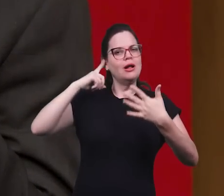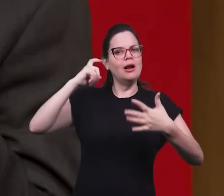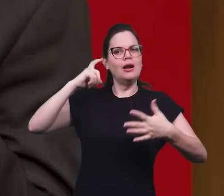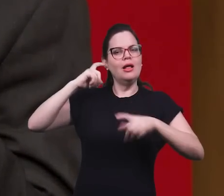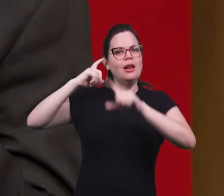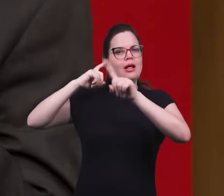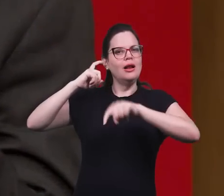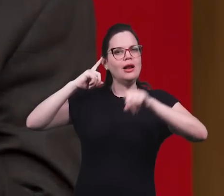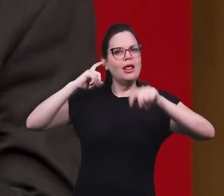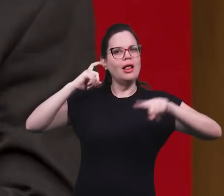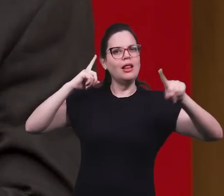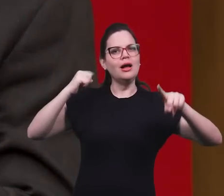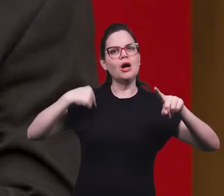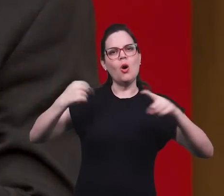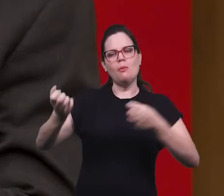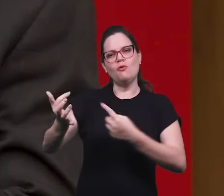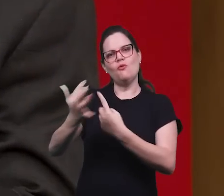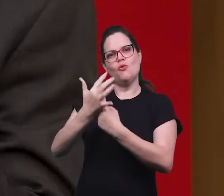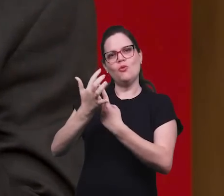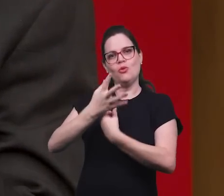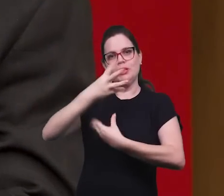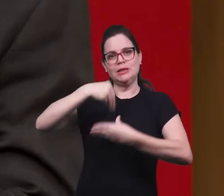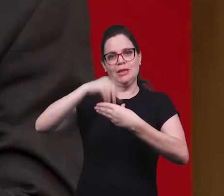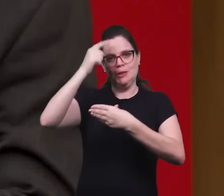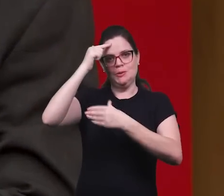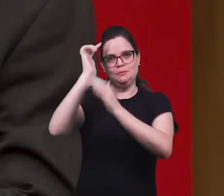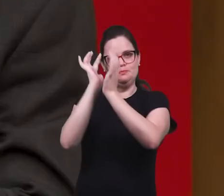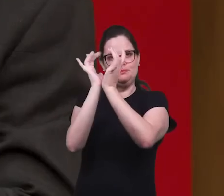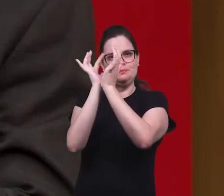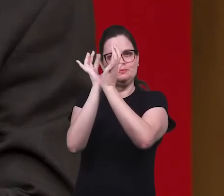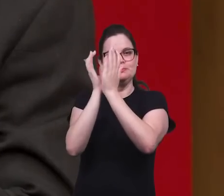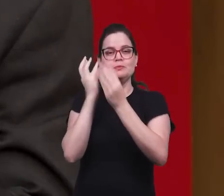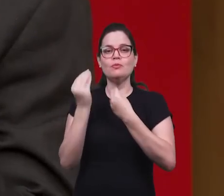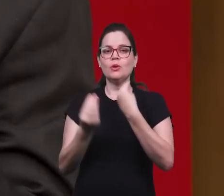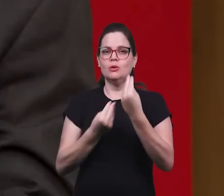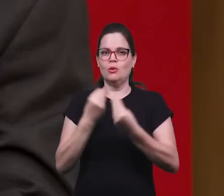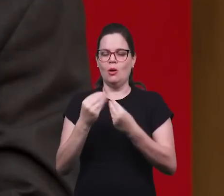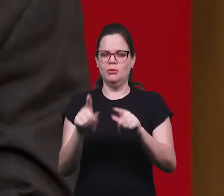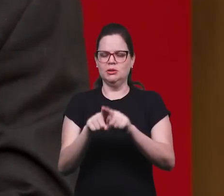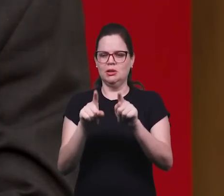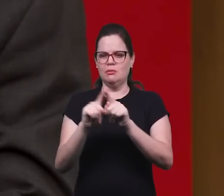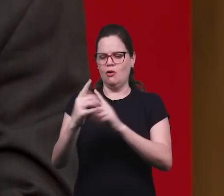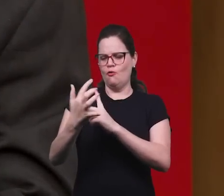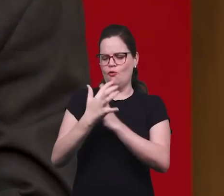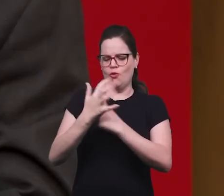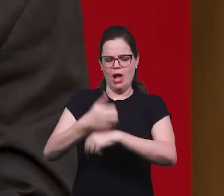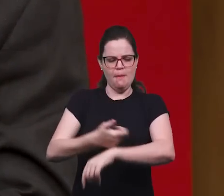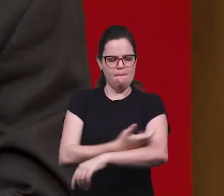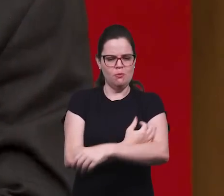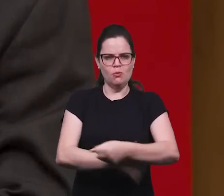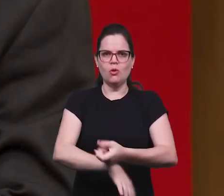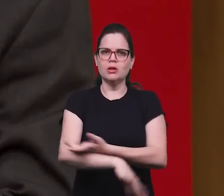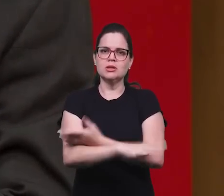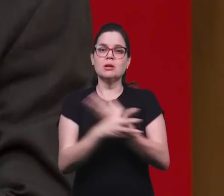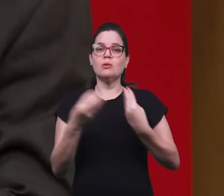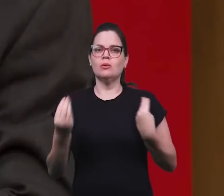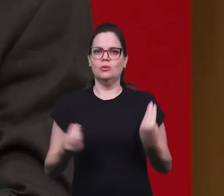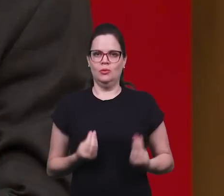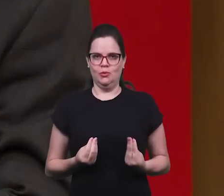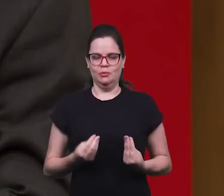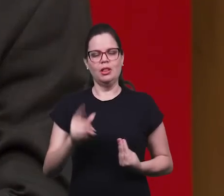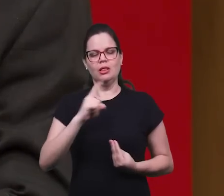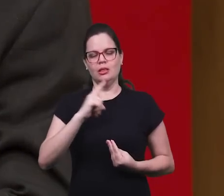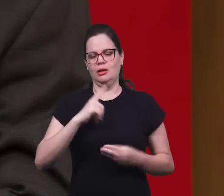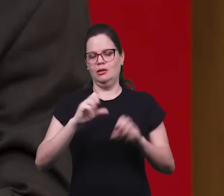e até mesmo como que as notas musicais vão agir nas emoções do ser humano. Mas